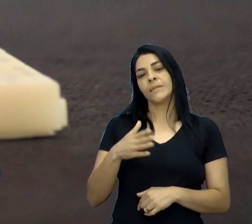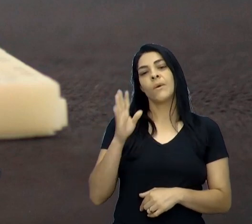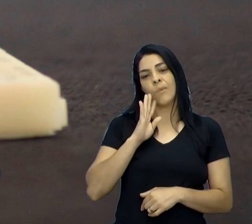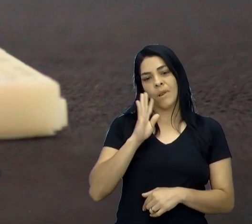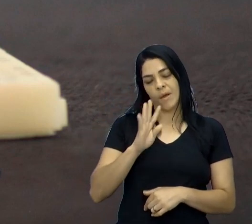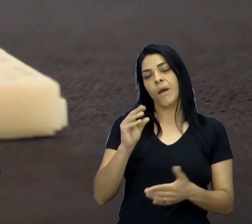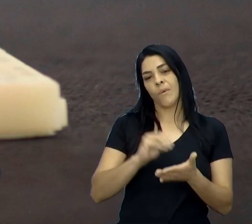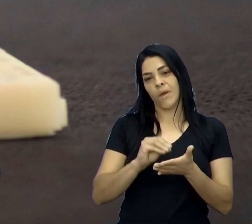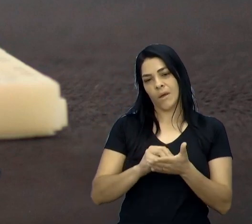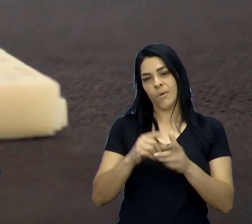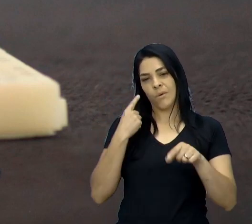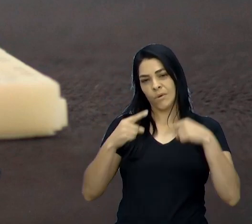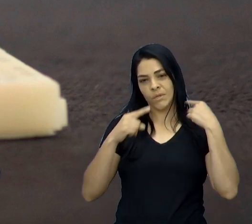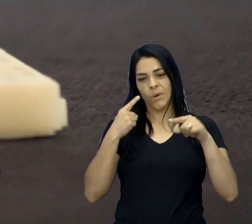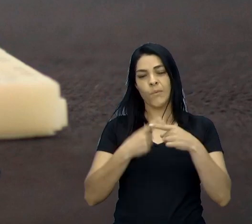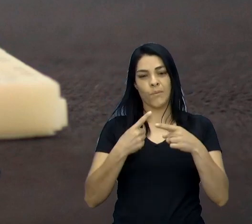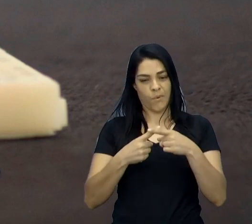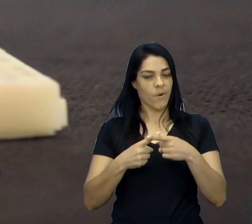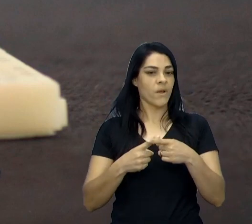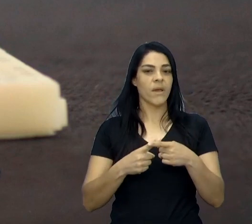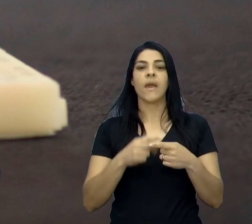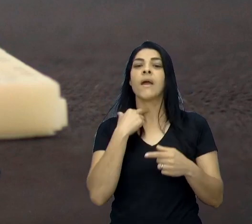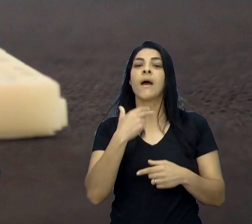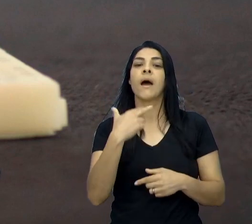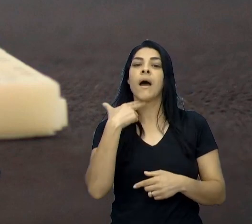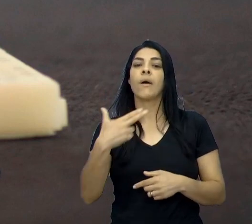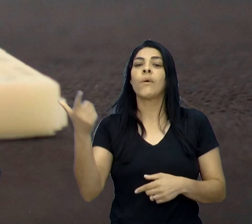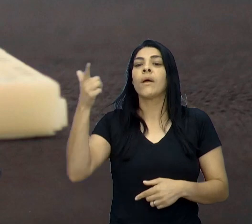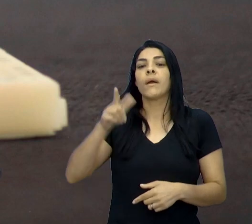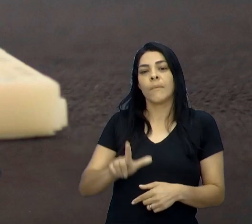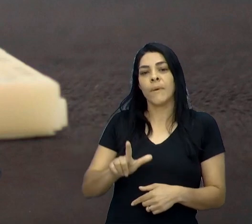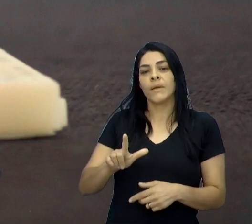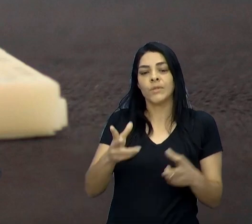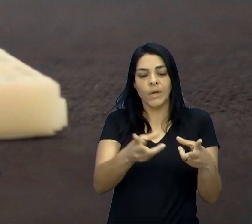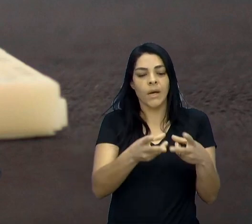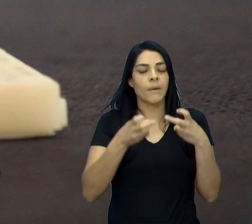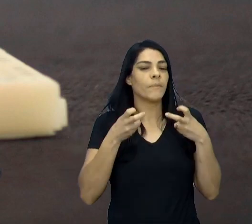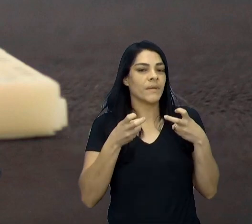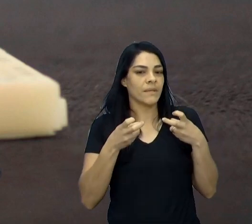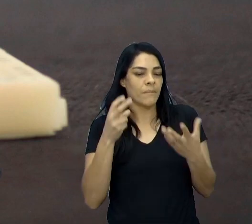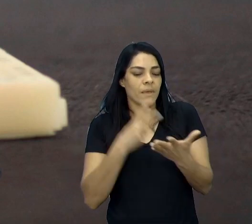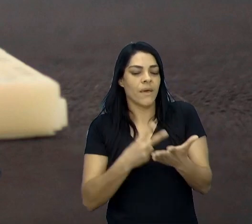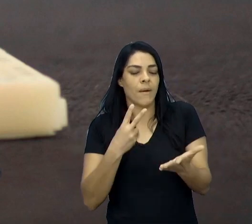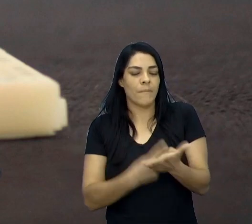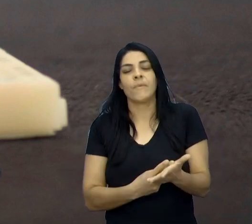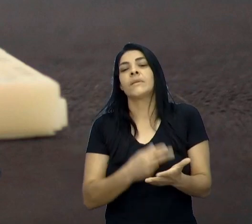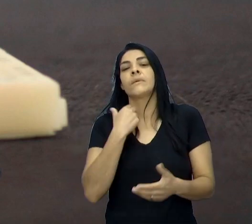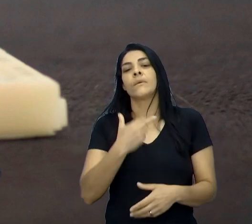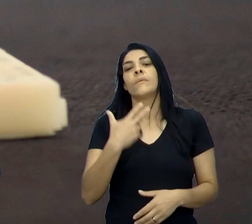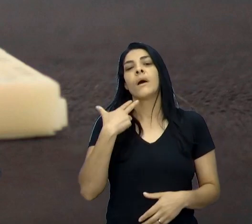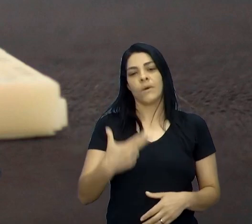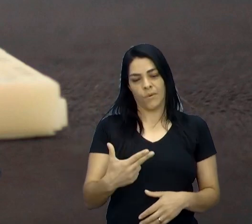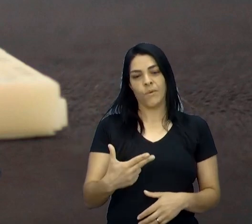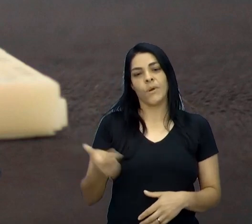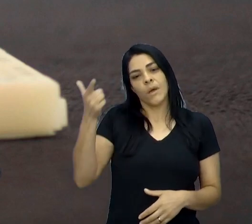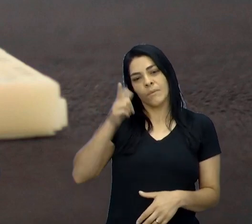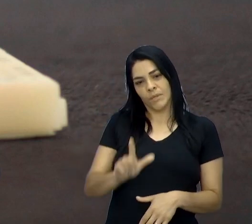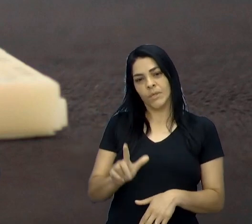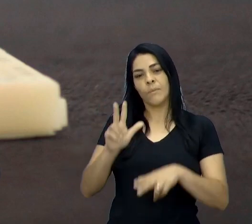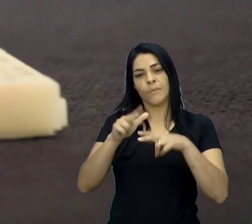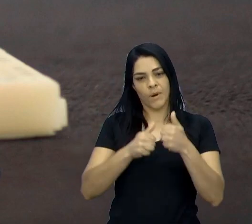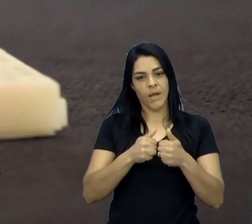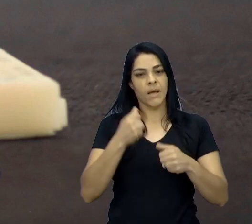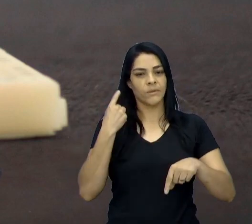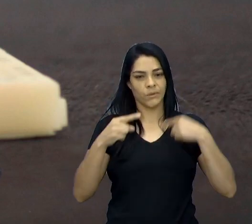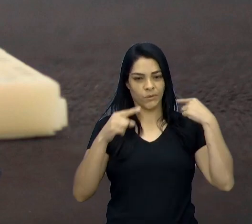a cor repete e você percebe que é a mesma cor, né? Tá sendo repetida por meio do som, tá certo? Então ele te ajuda a